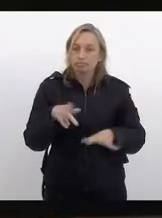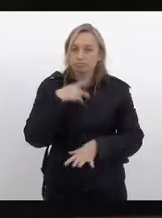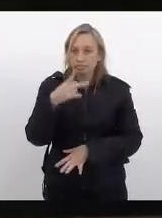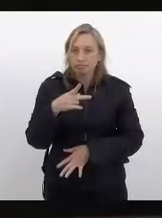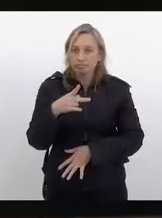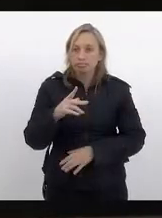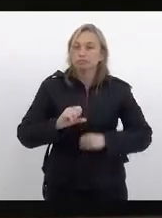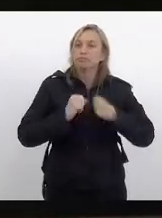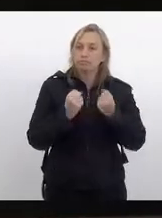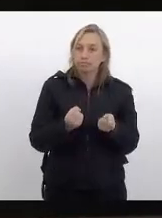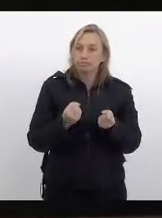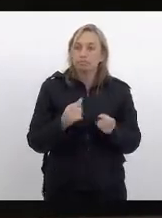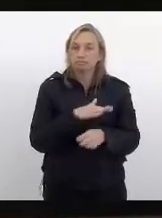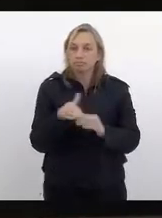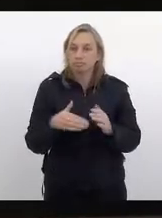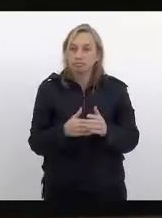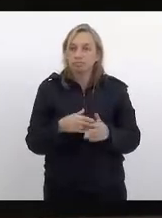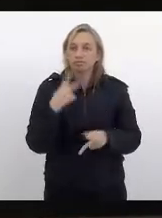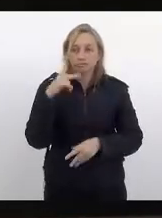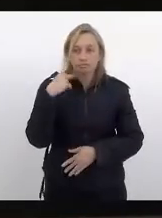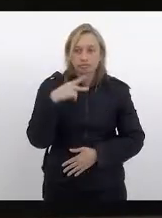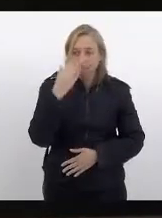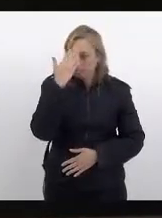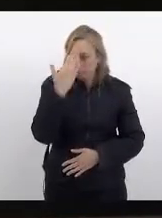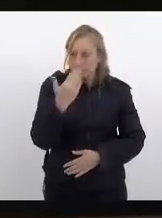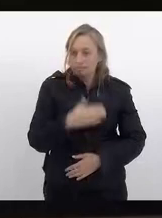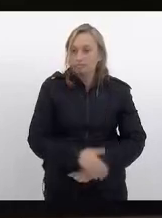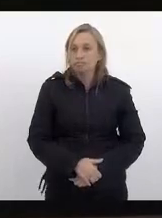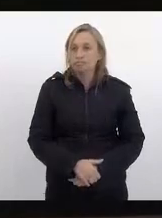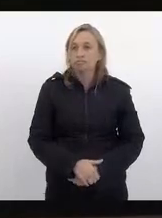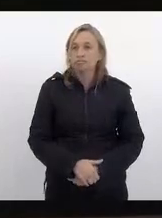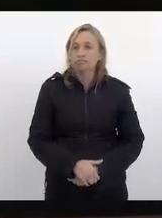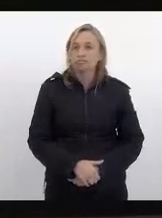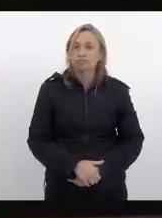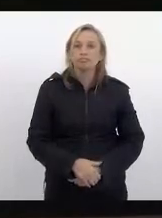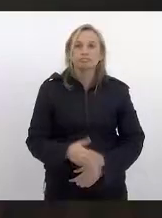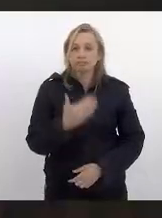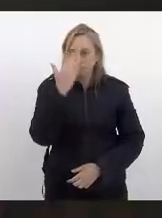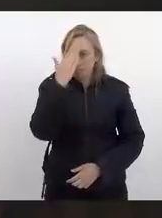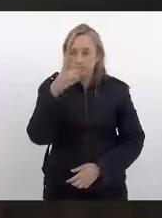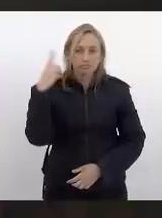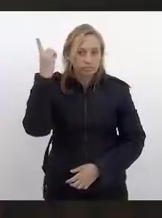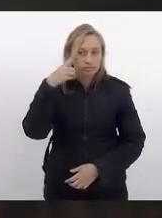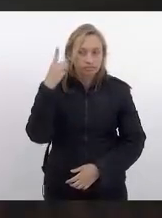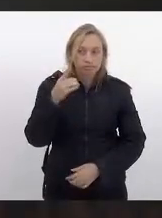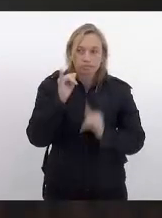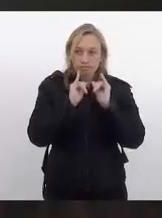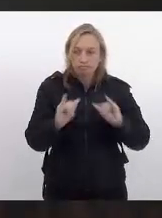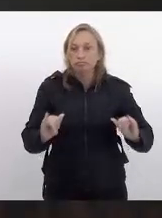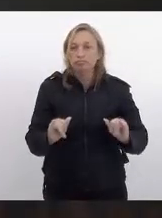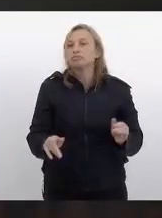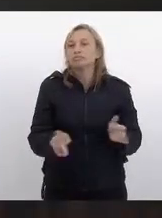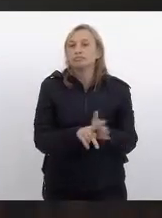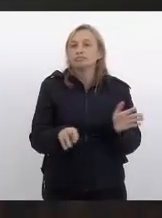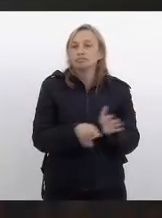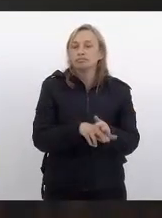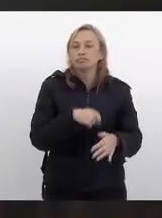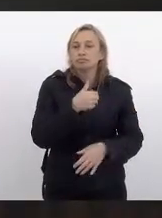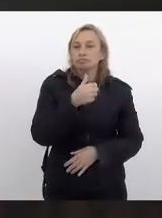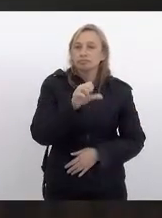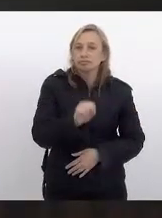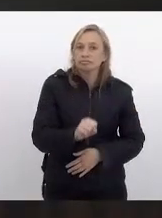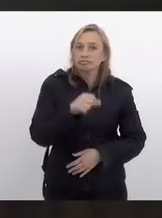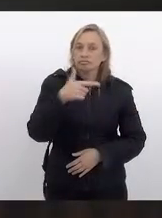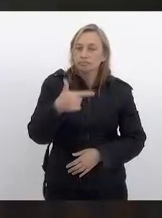fala de defesa de todos os parlamentares obrigado obrigado a deputada anuncio projeto de resolução